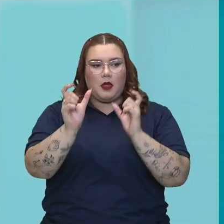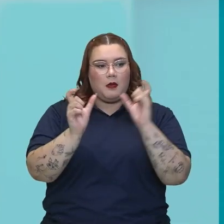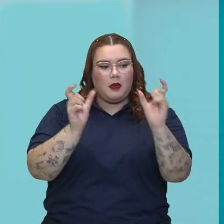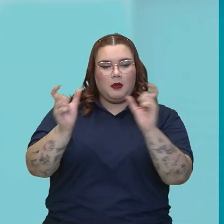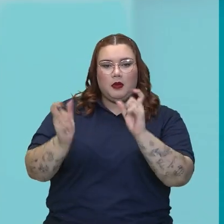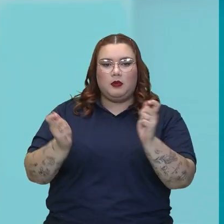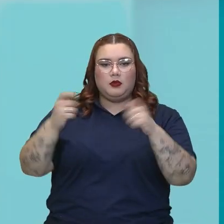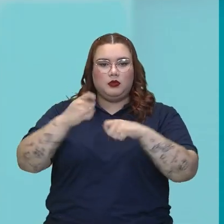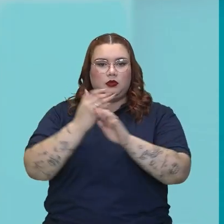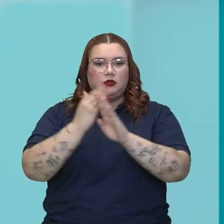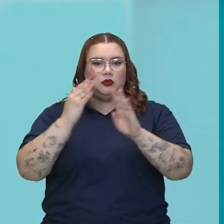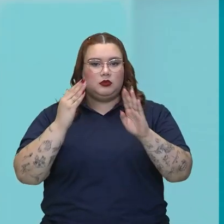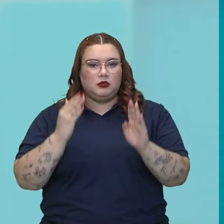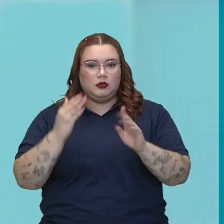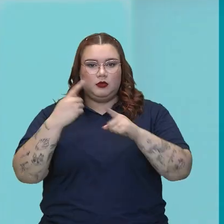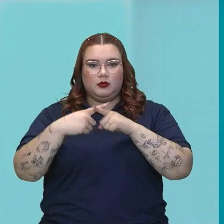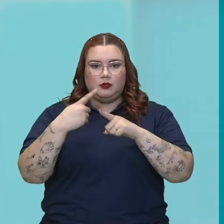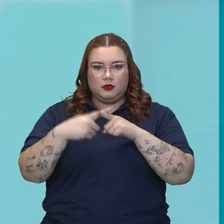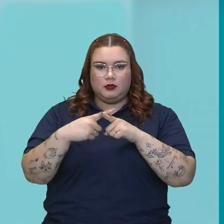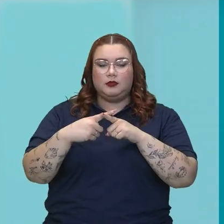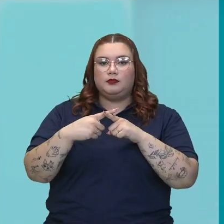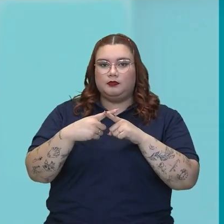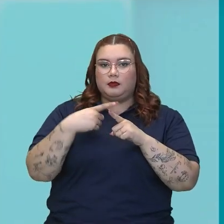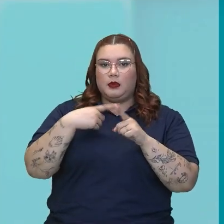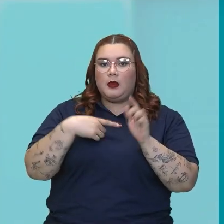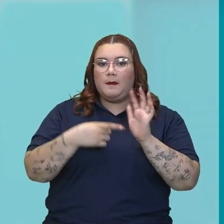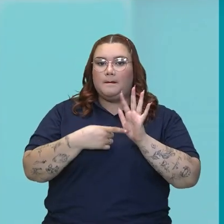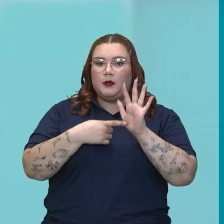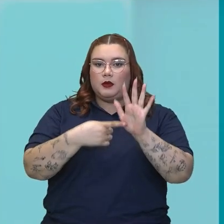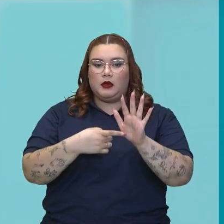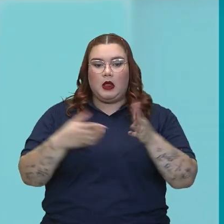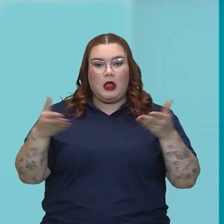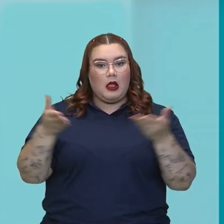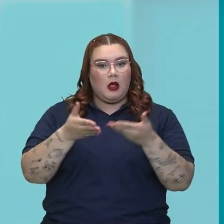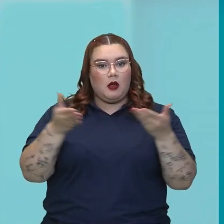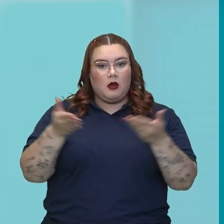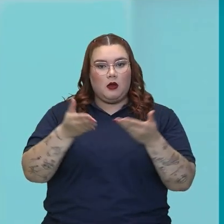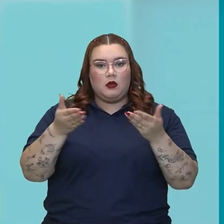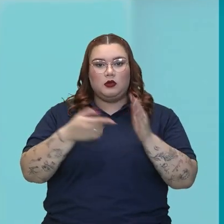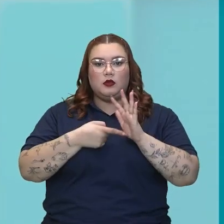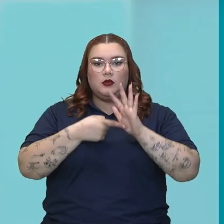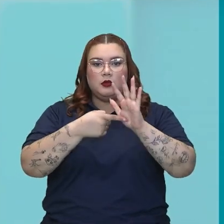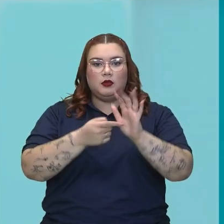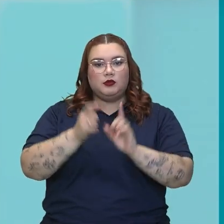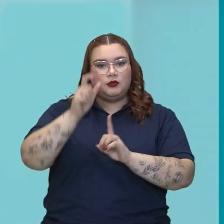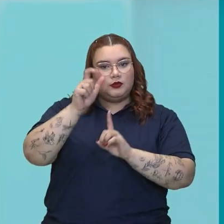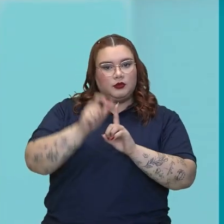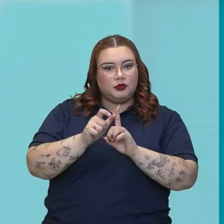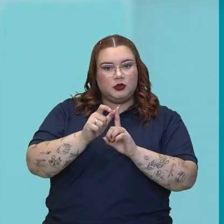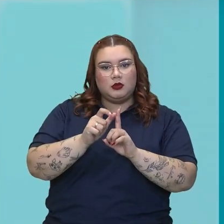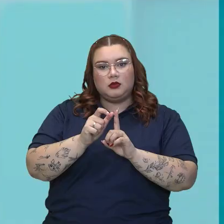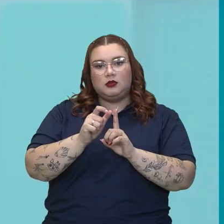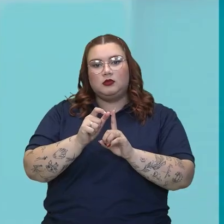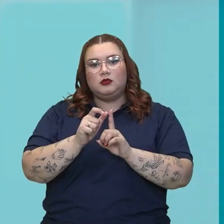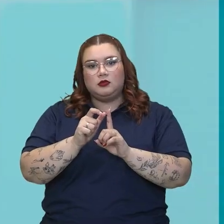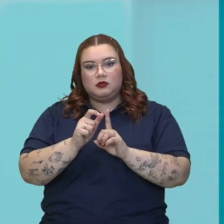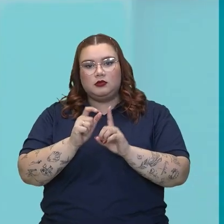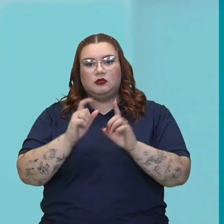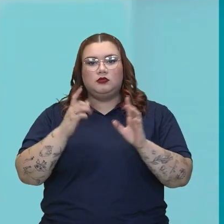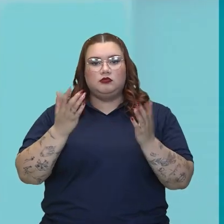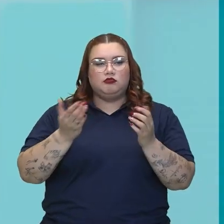ser identificados porque eles estavam escritos. Daqui para frente, os sujeitos eles vão estar um